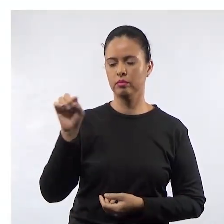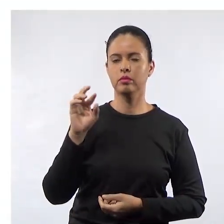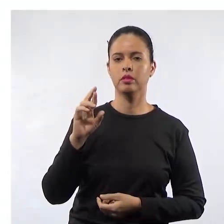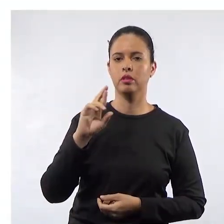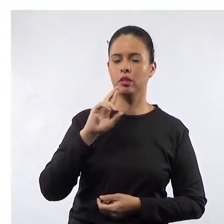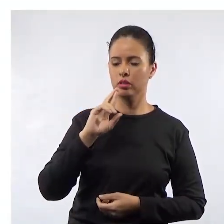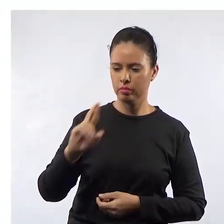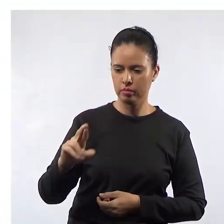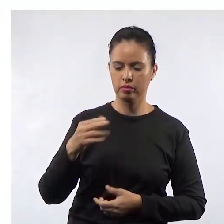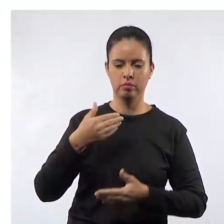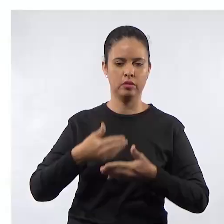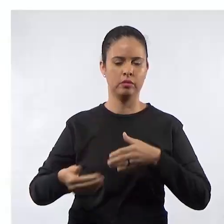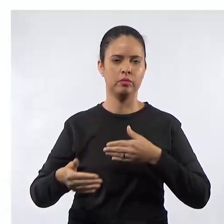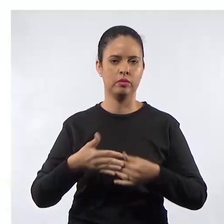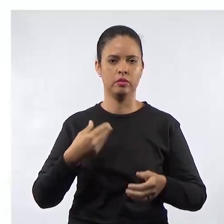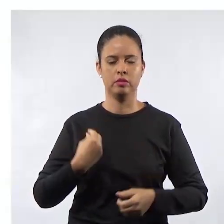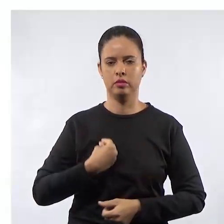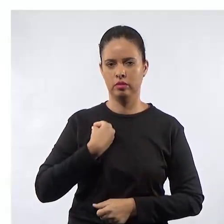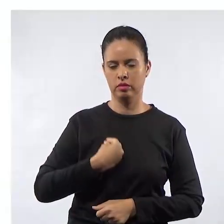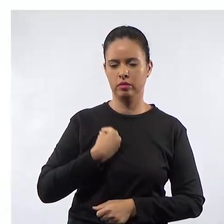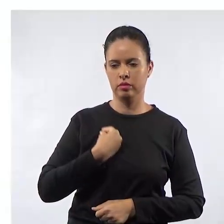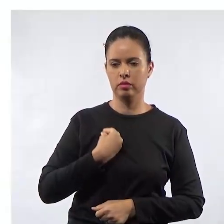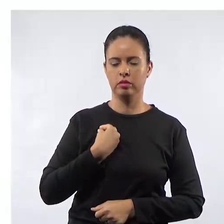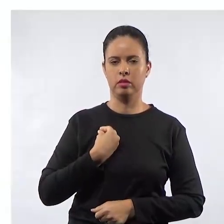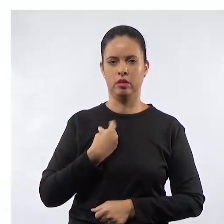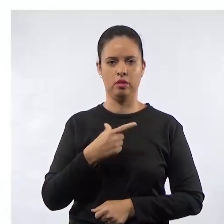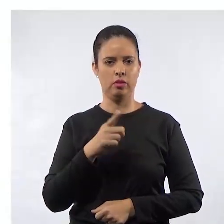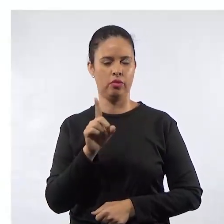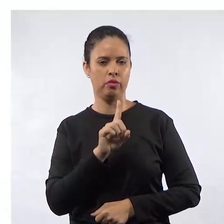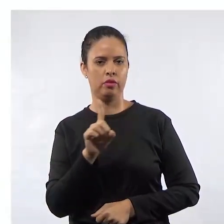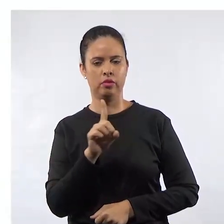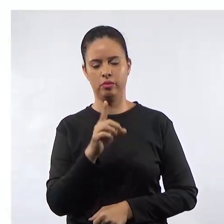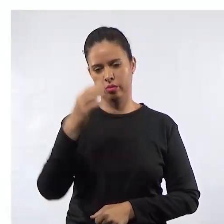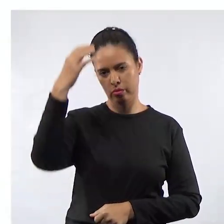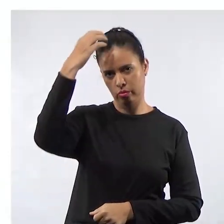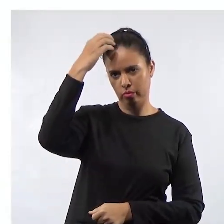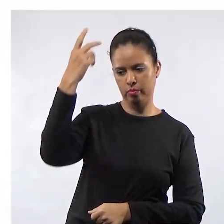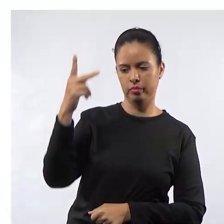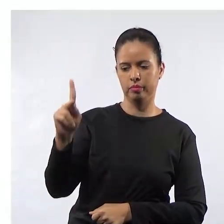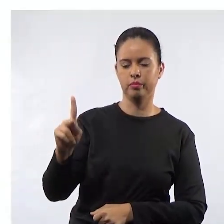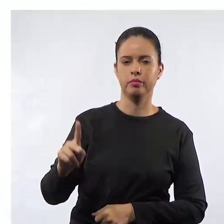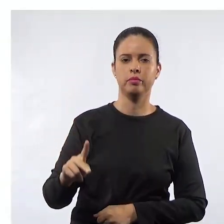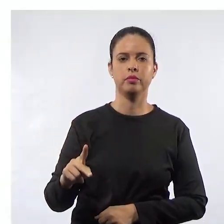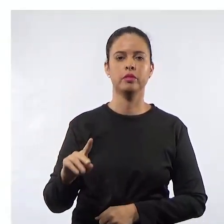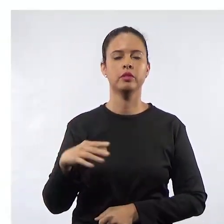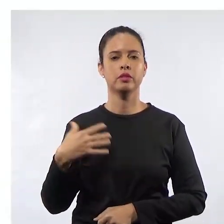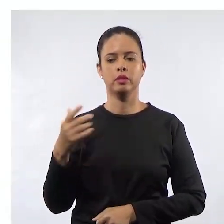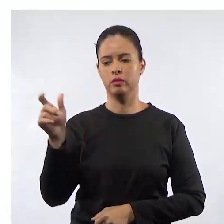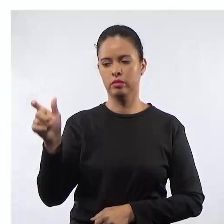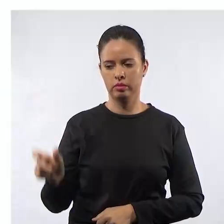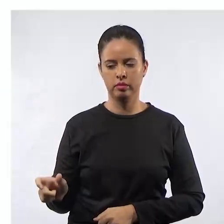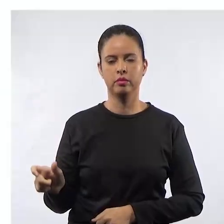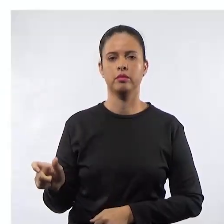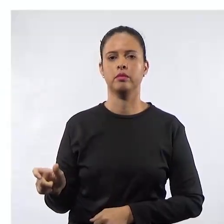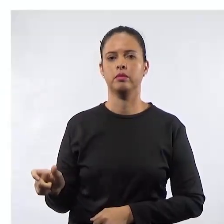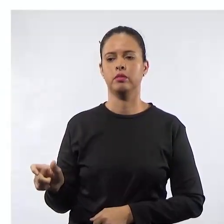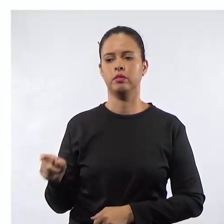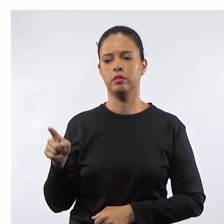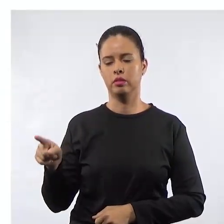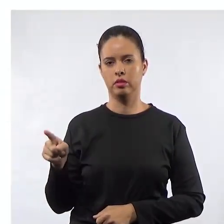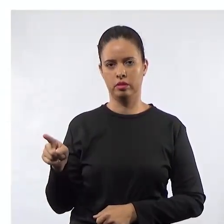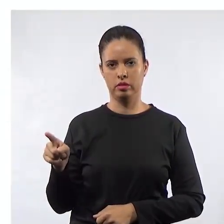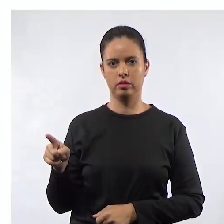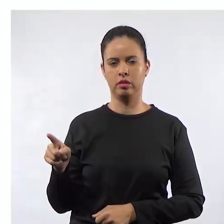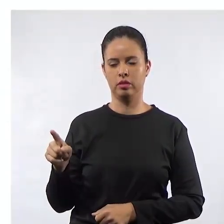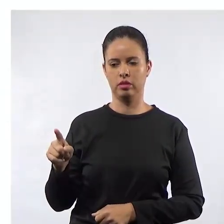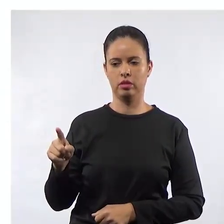Esses respondem independente da existência de culpa, tá? Fiquem espertos aí quanto ao comerciante, tá? Porque aqui a